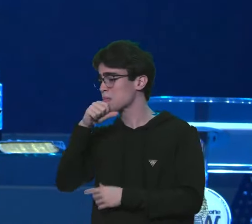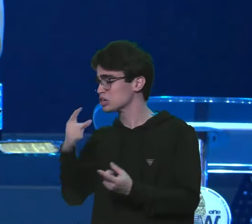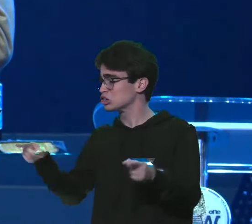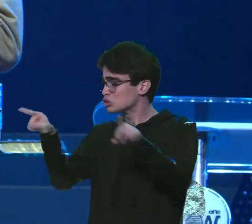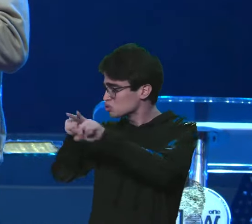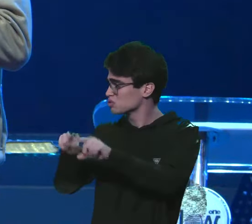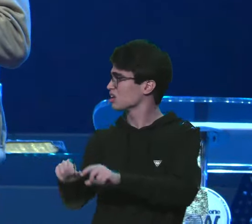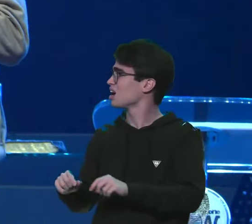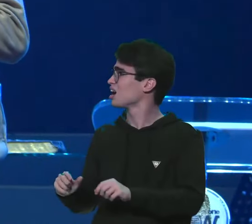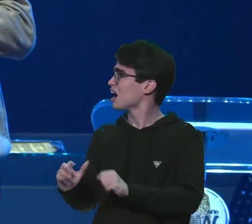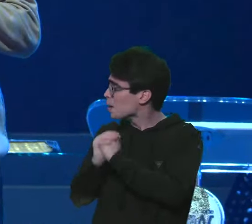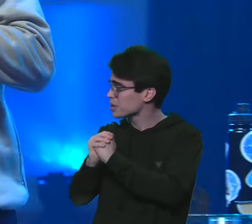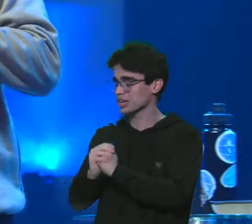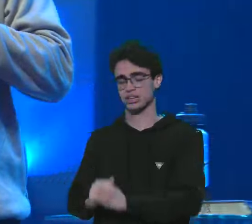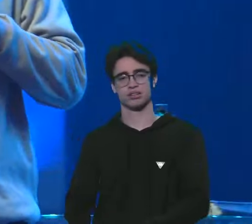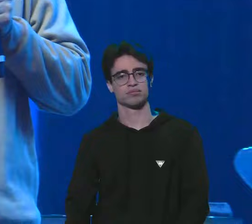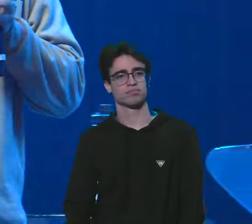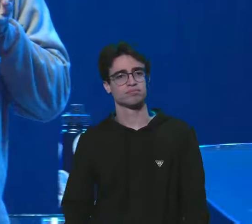Amém.